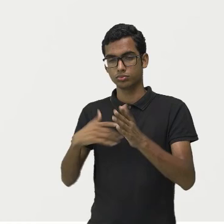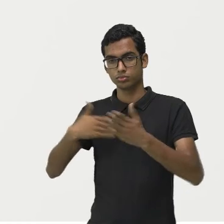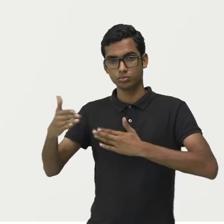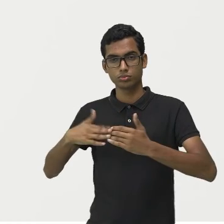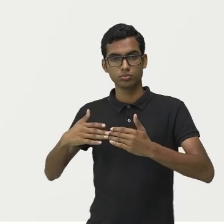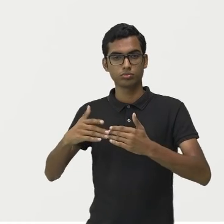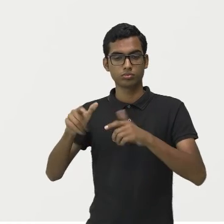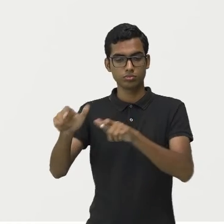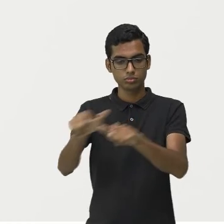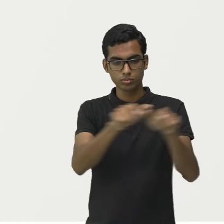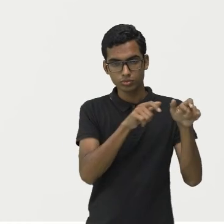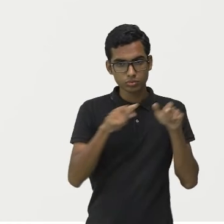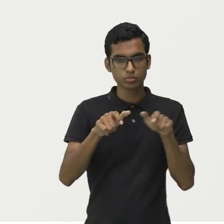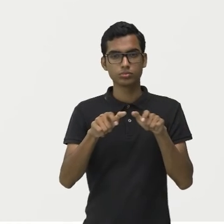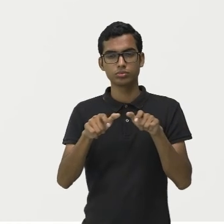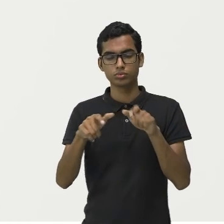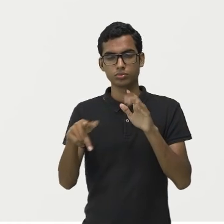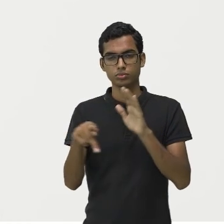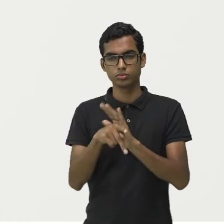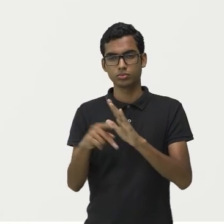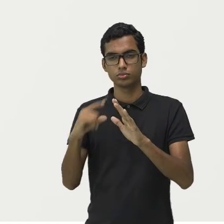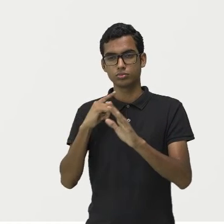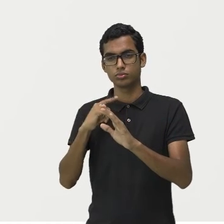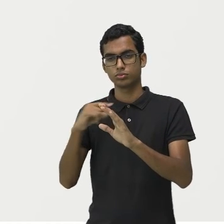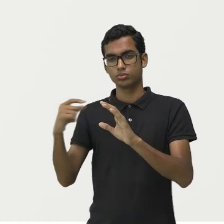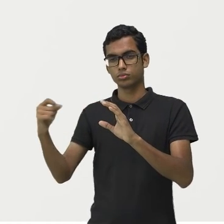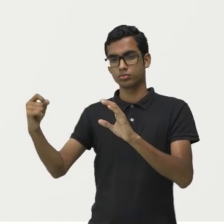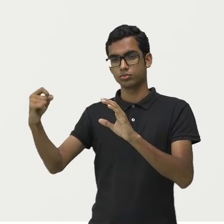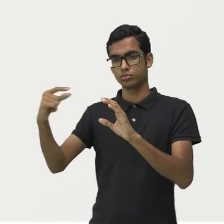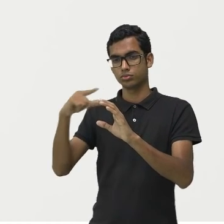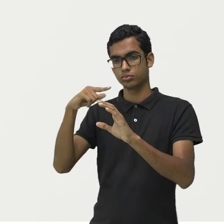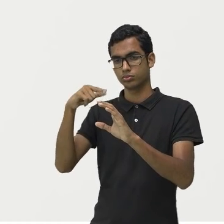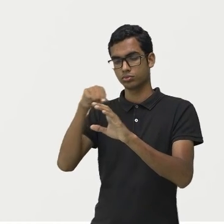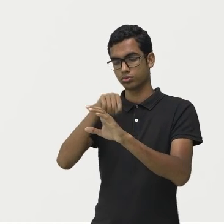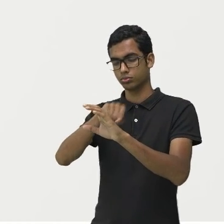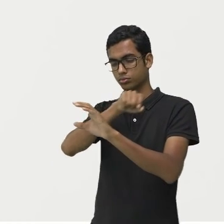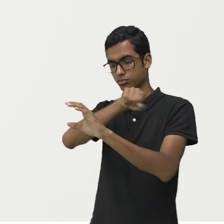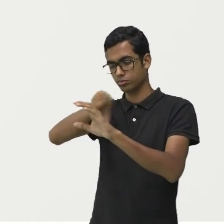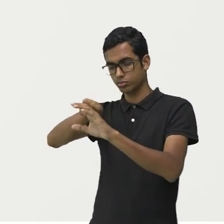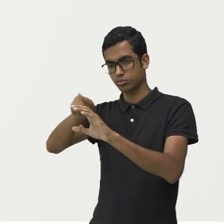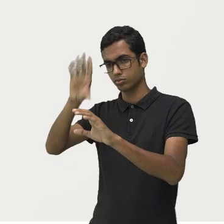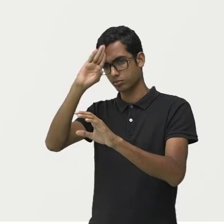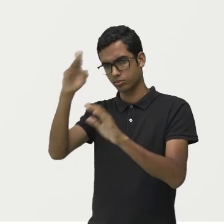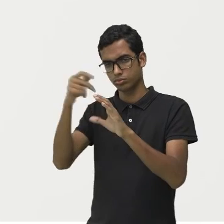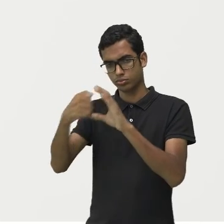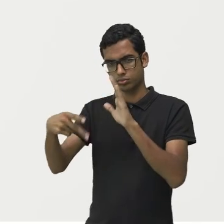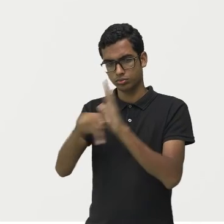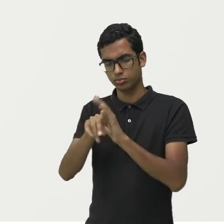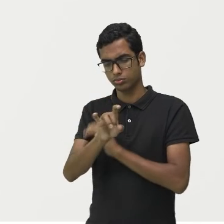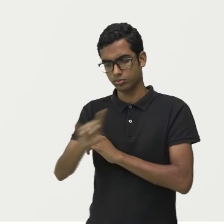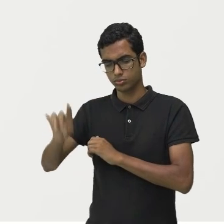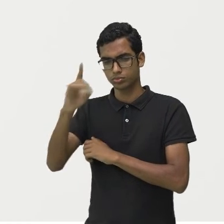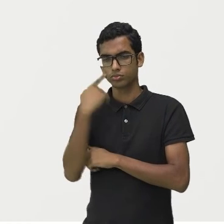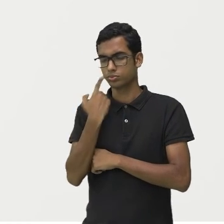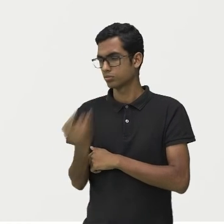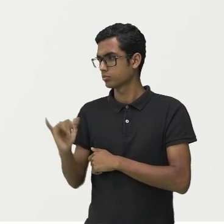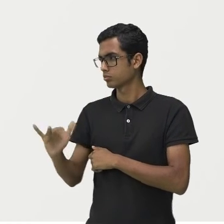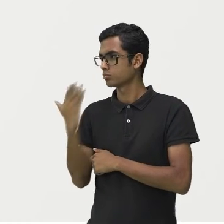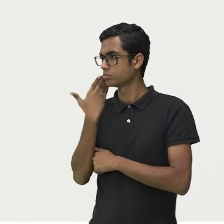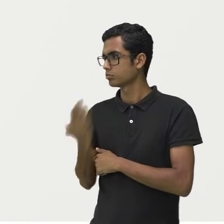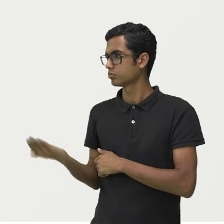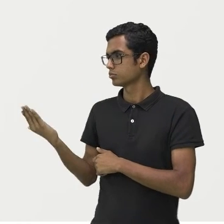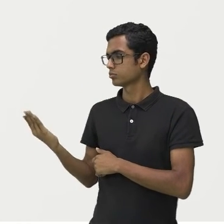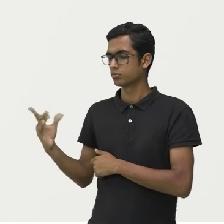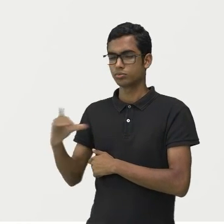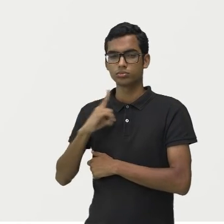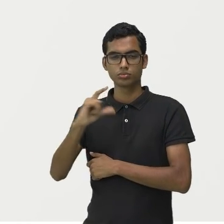qualquer posição do eixo principal e determinar suas características. Então aqui nós temos, nessa imagem que aparece